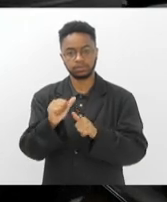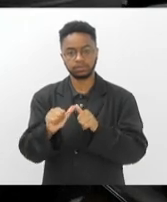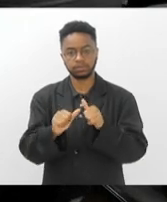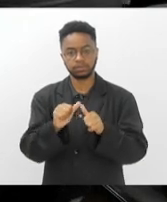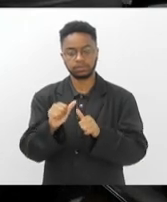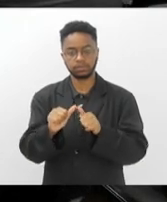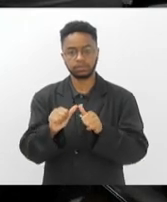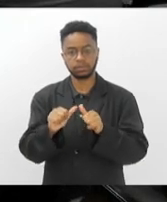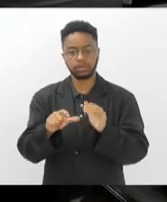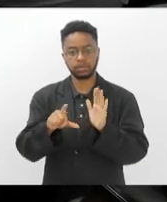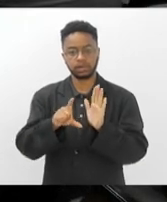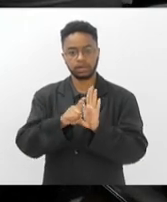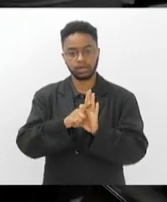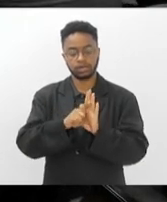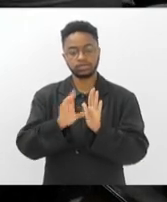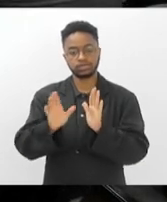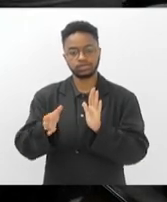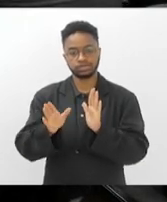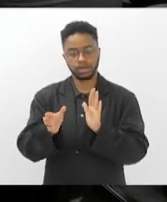uma lei